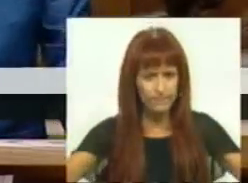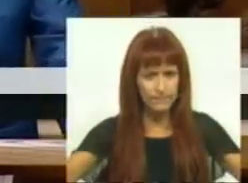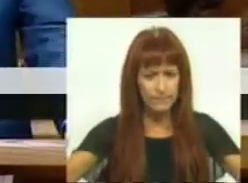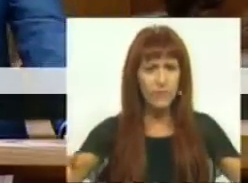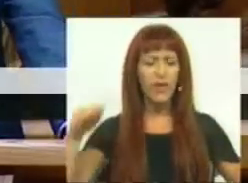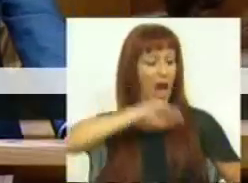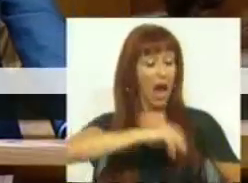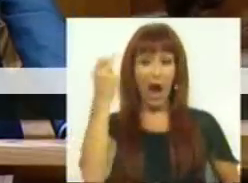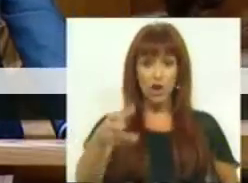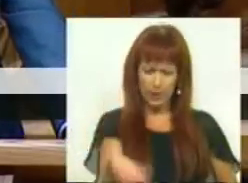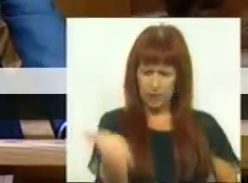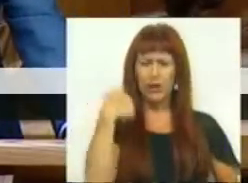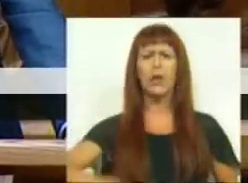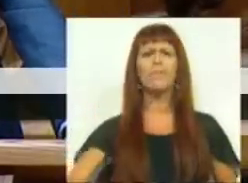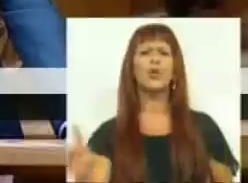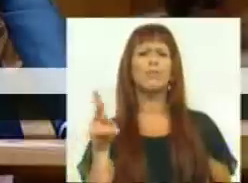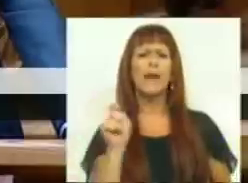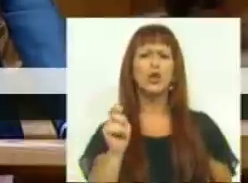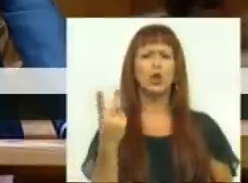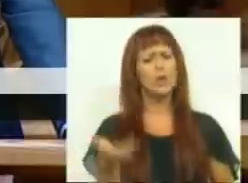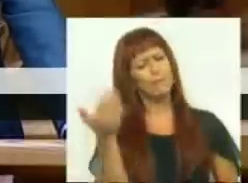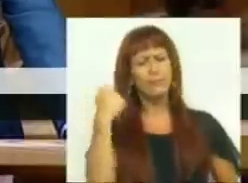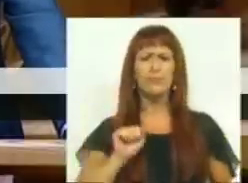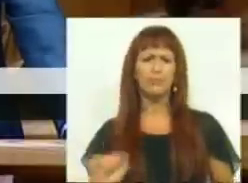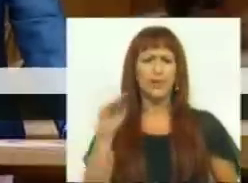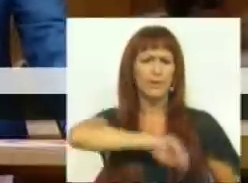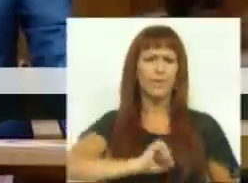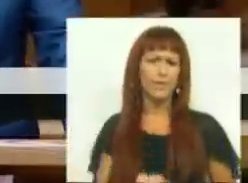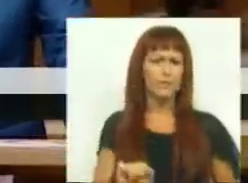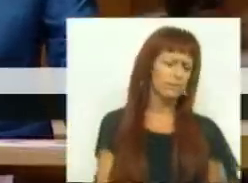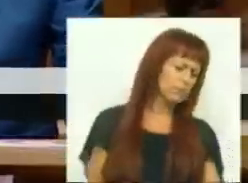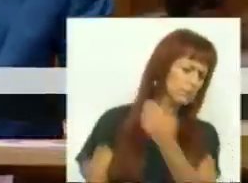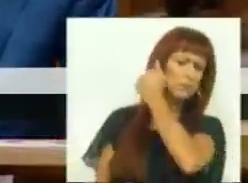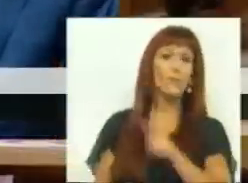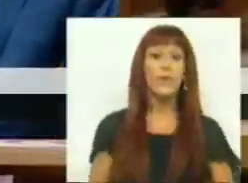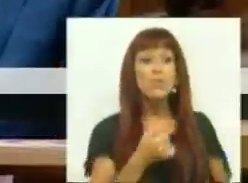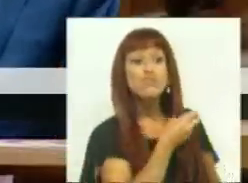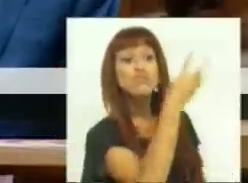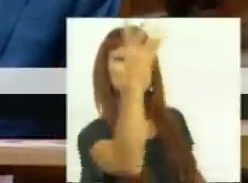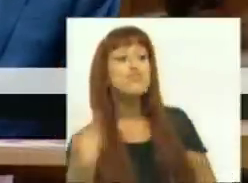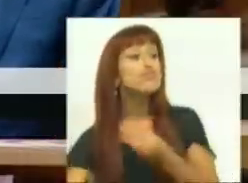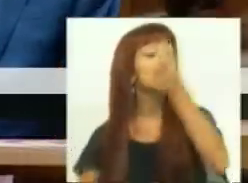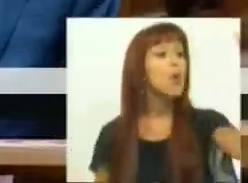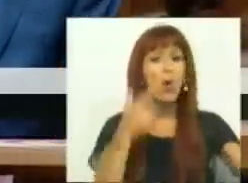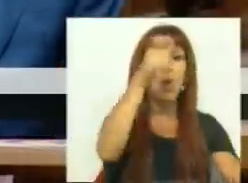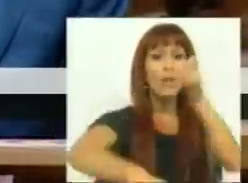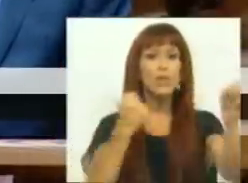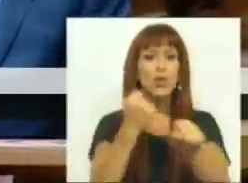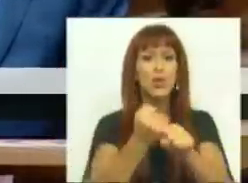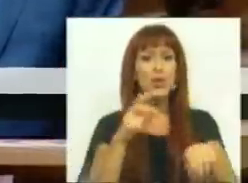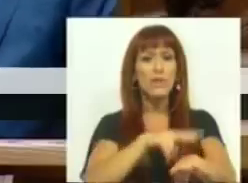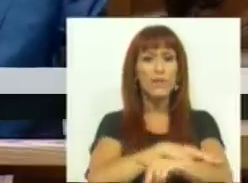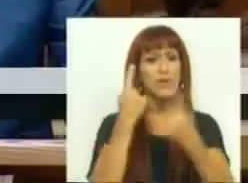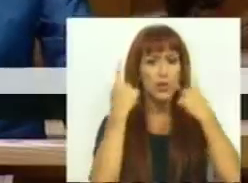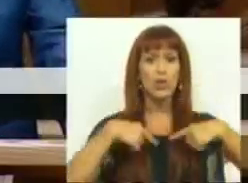Aos reformados, tira mais de 2 meses do seu rendimento. A tantos trabalhadores da função pública, tira mais